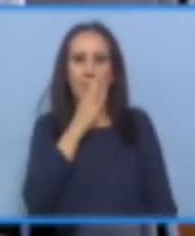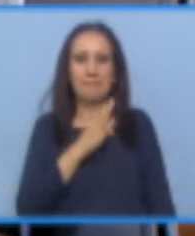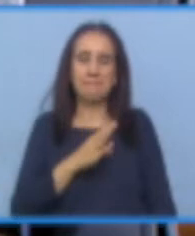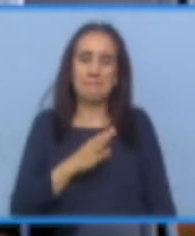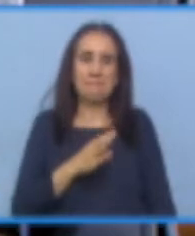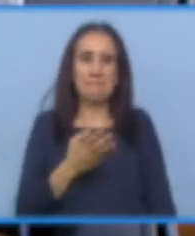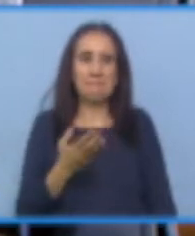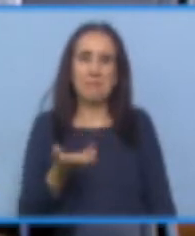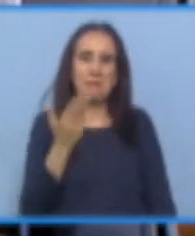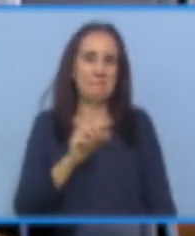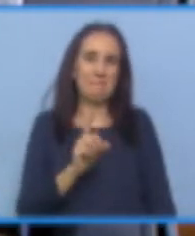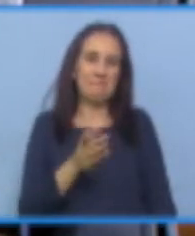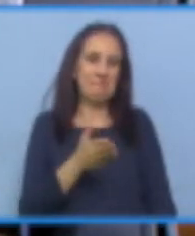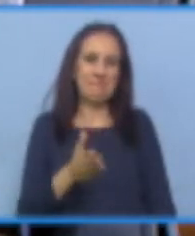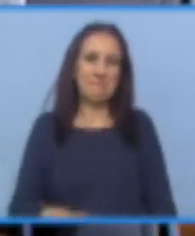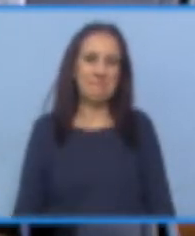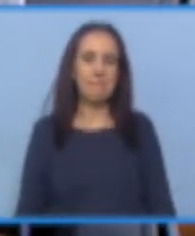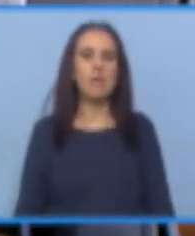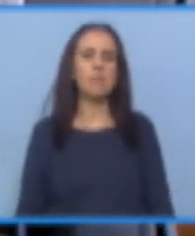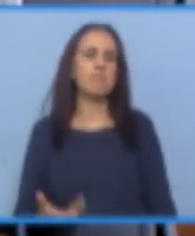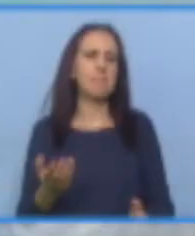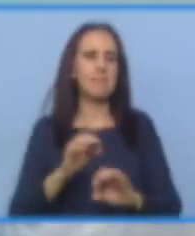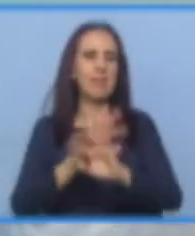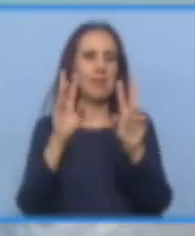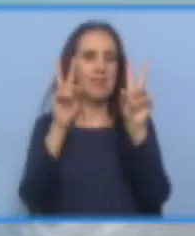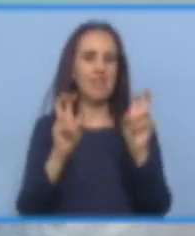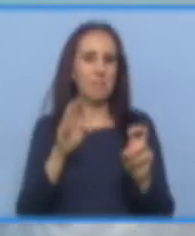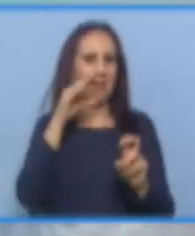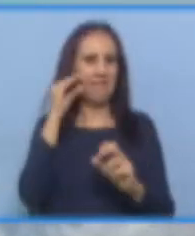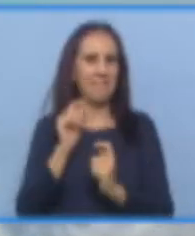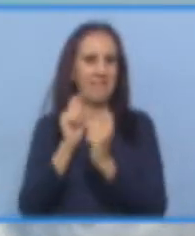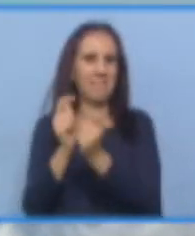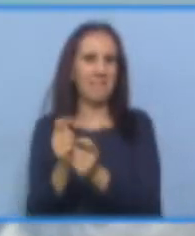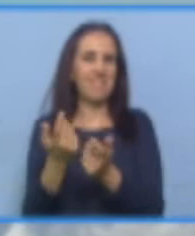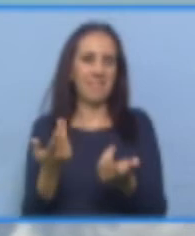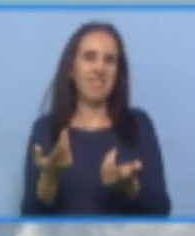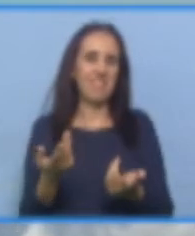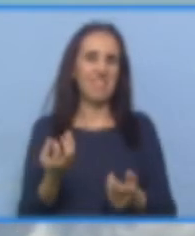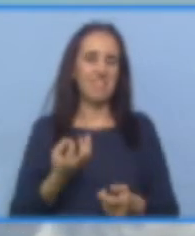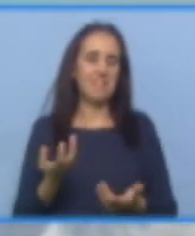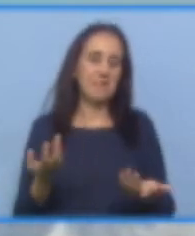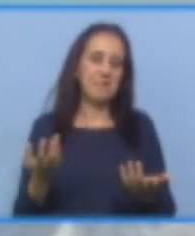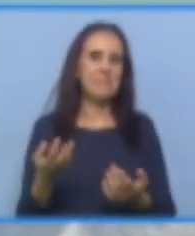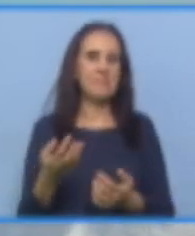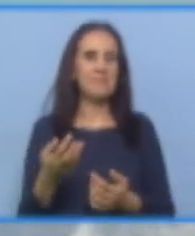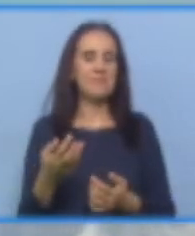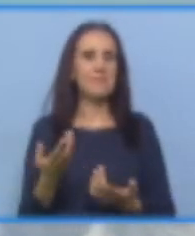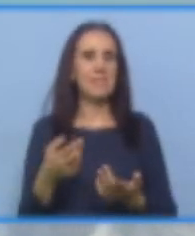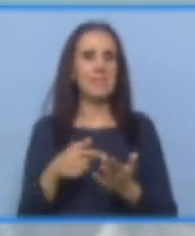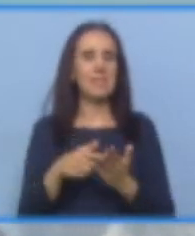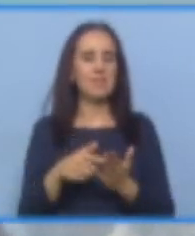muito mais para já nesta fase. Exatamente. Claro, estes temas ficam a cargo dos mais adultos, não é? Estar aqui a fazer este